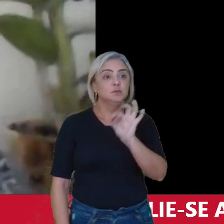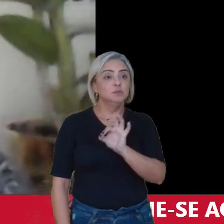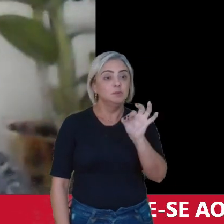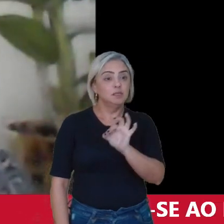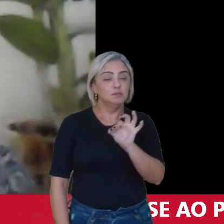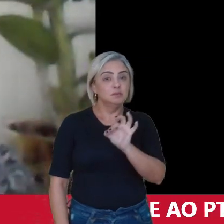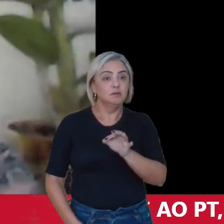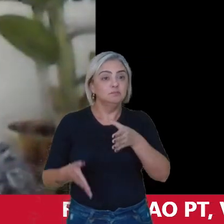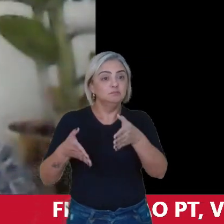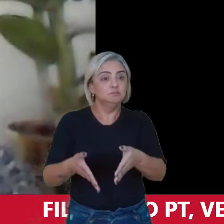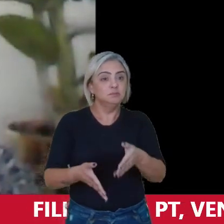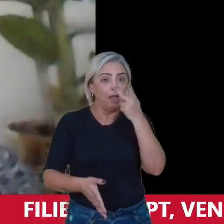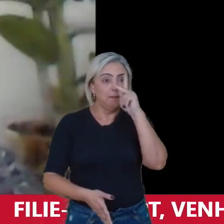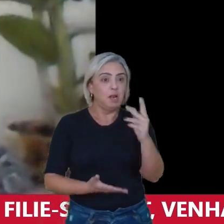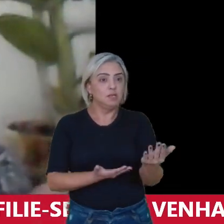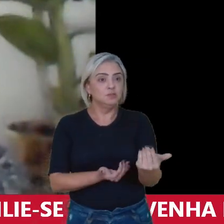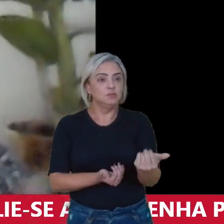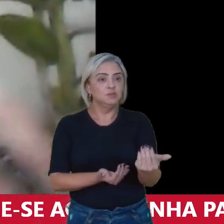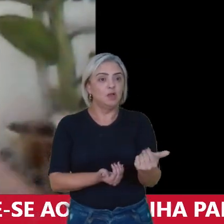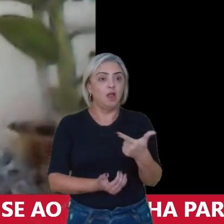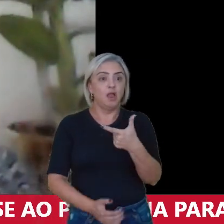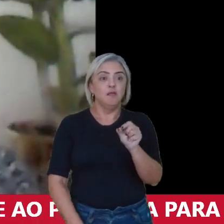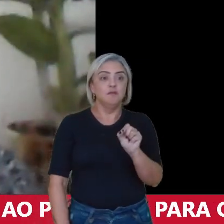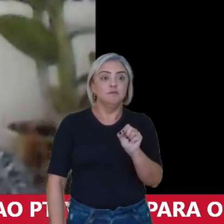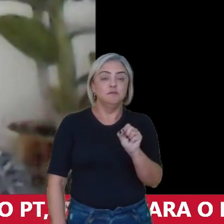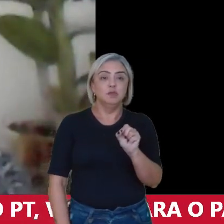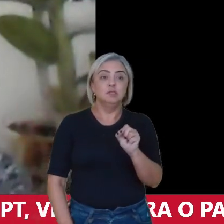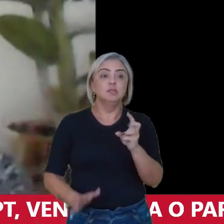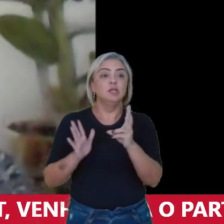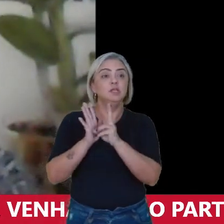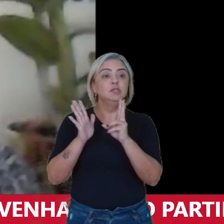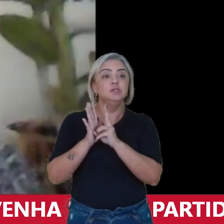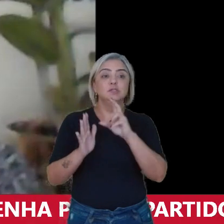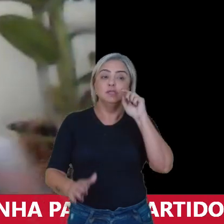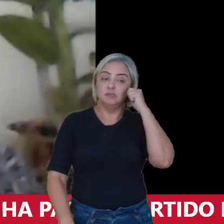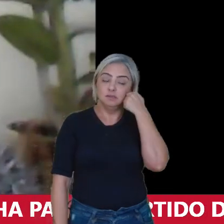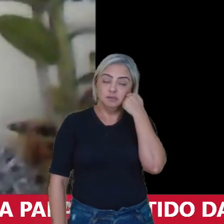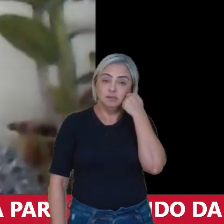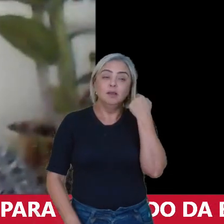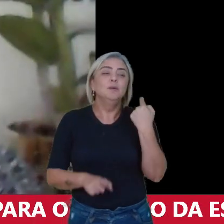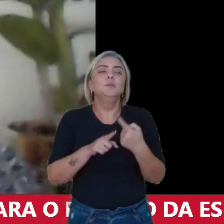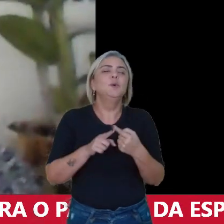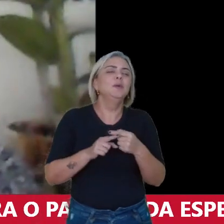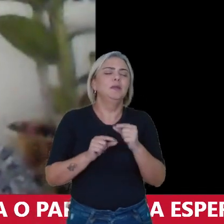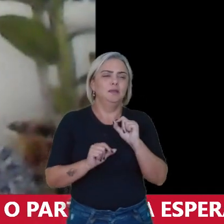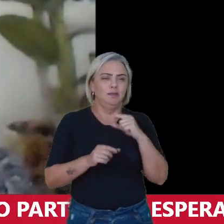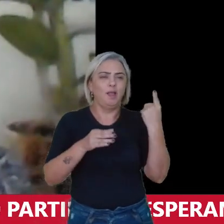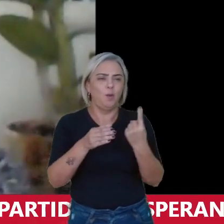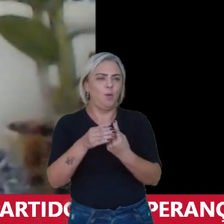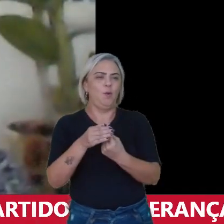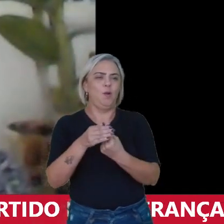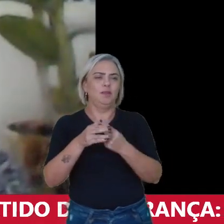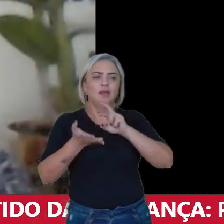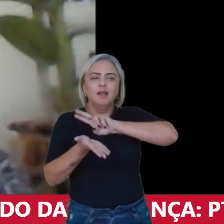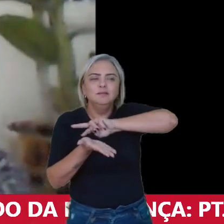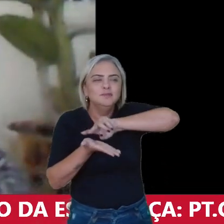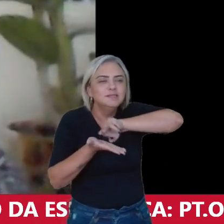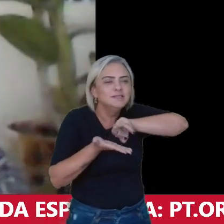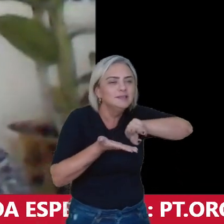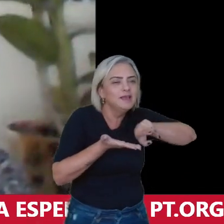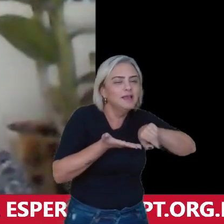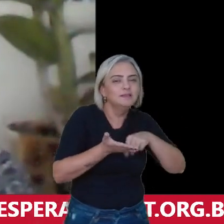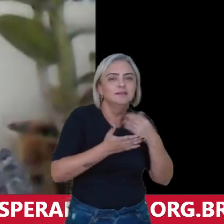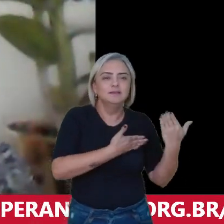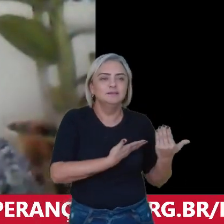de participação para jovens, 20% para indígenas e negros. Por quê? A diversidade, ela